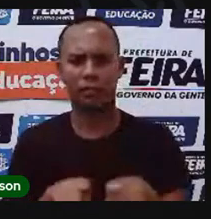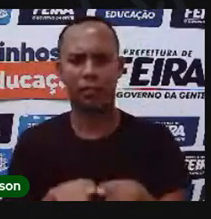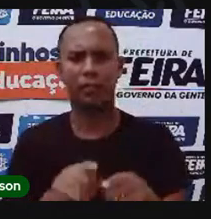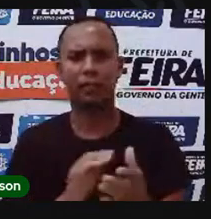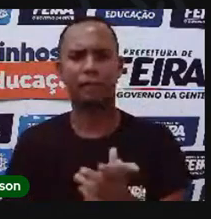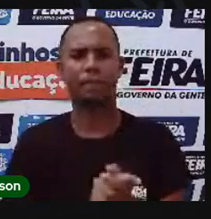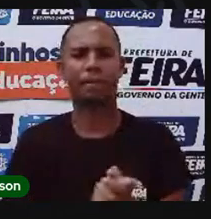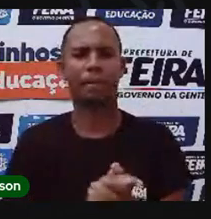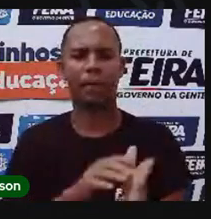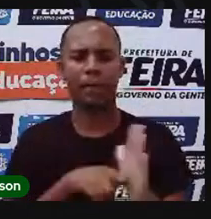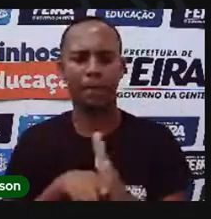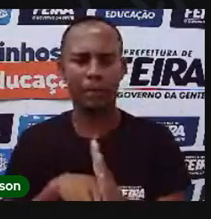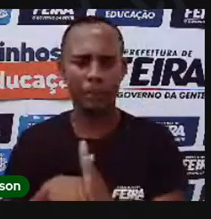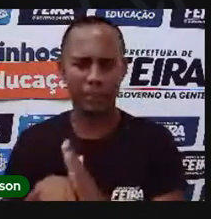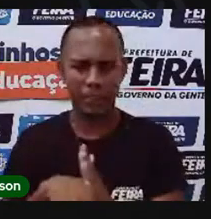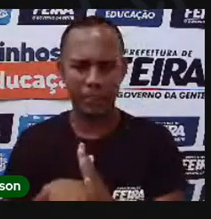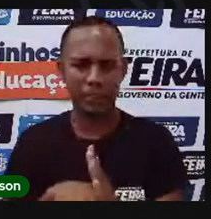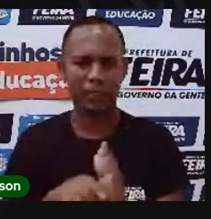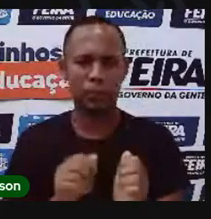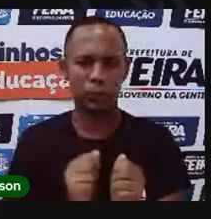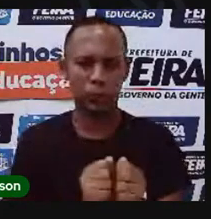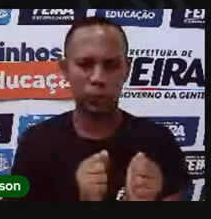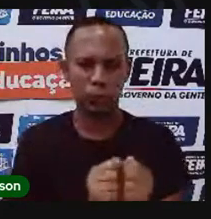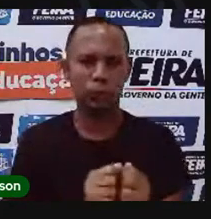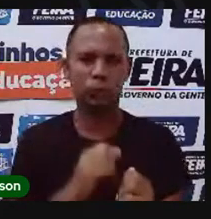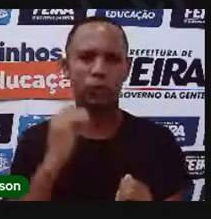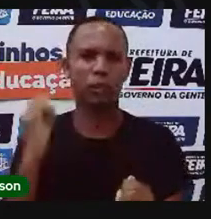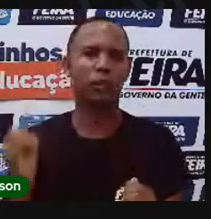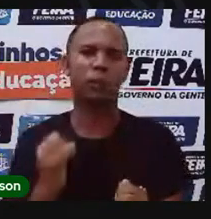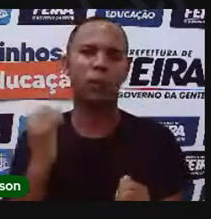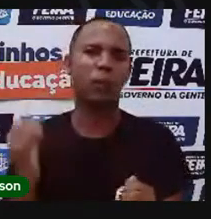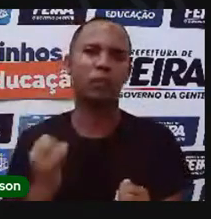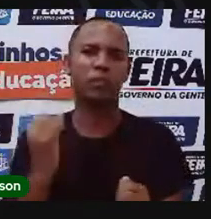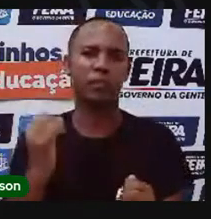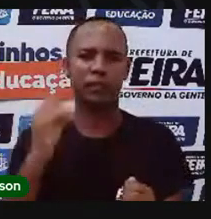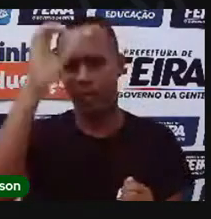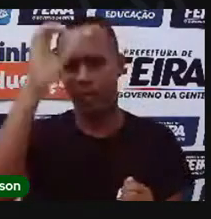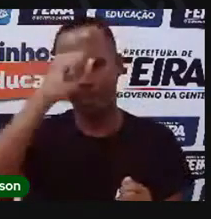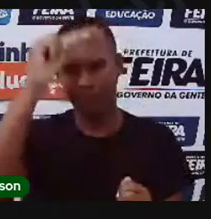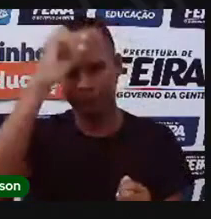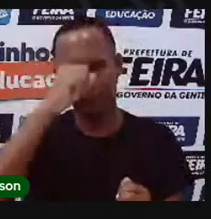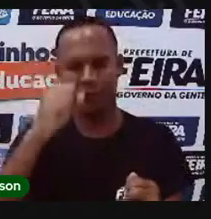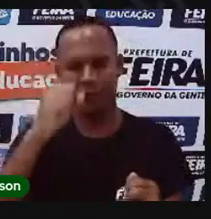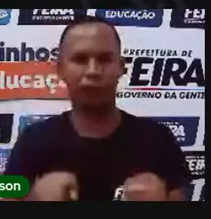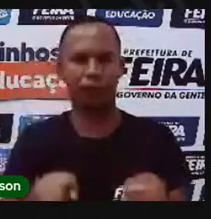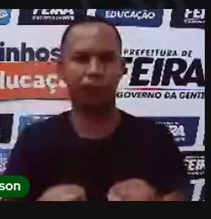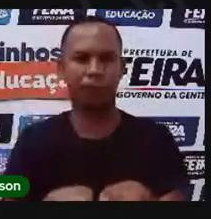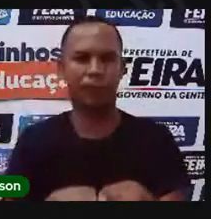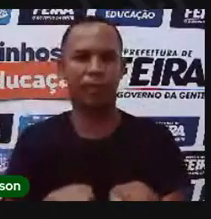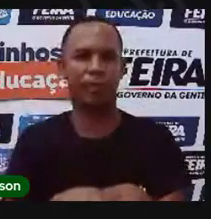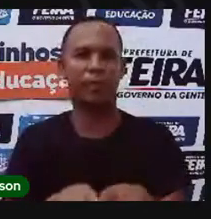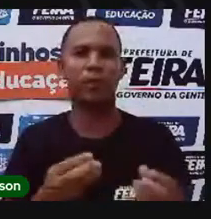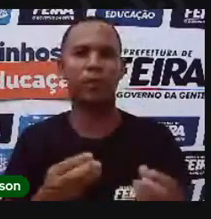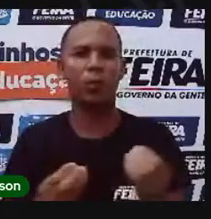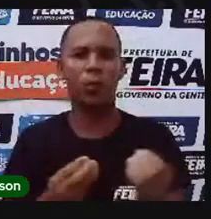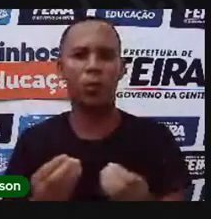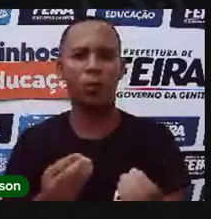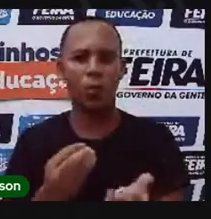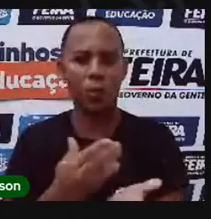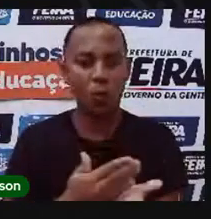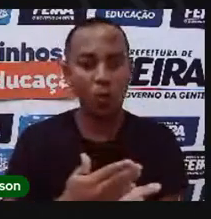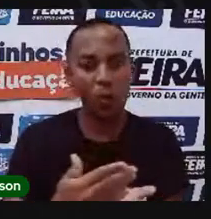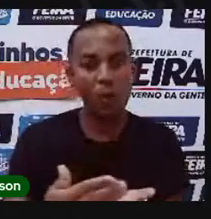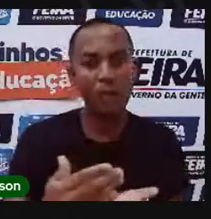fazer? Pesquisar junto com ele. Porque o importante é o quê? Aprender. A Pró Maria está aqui para começar com